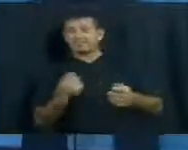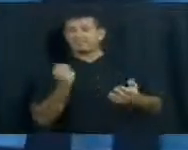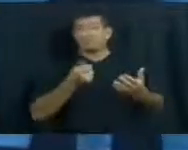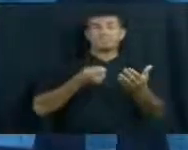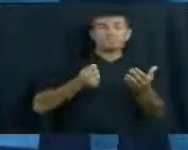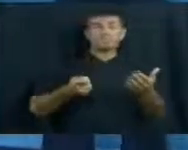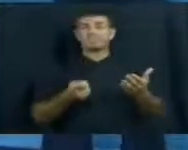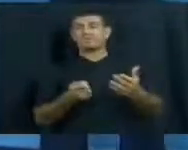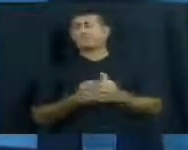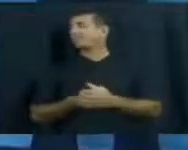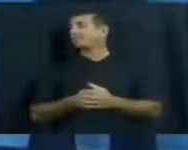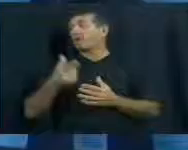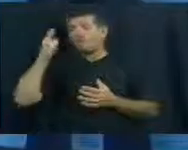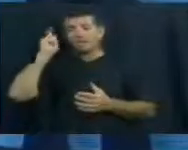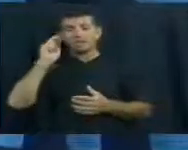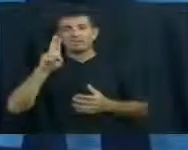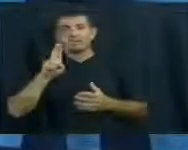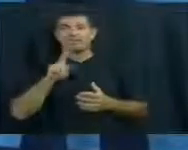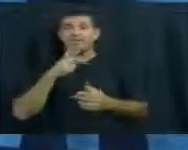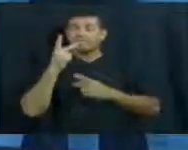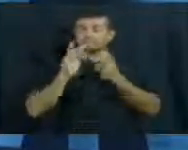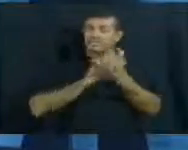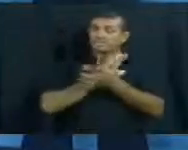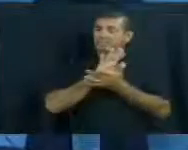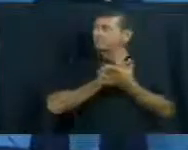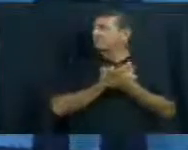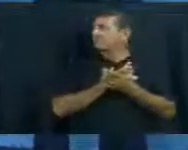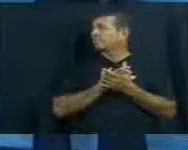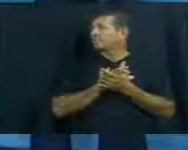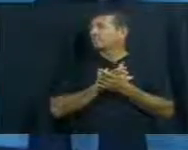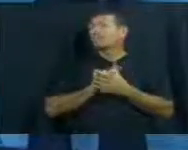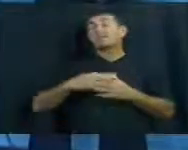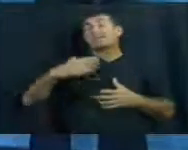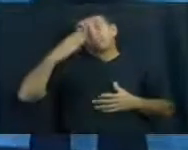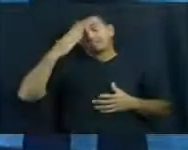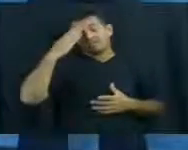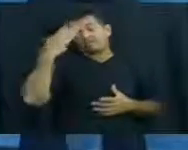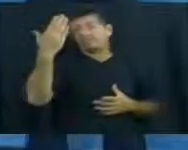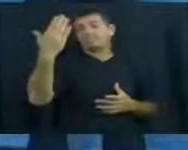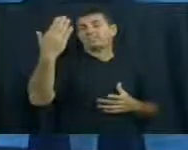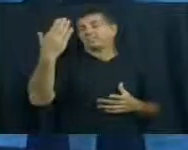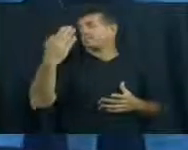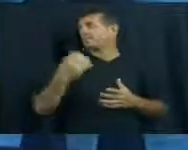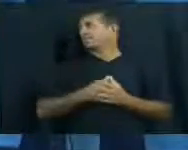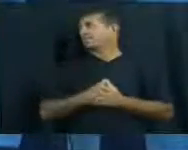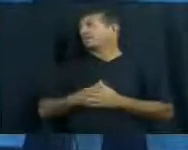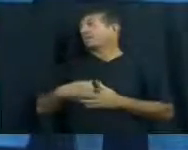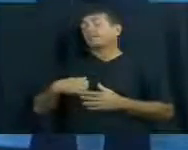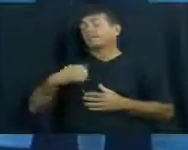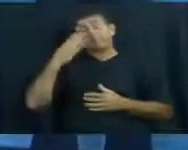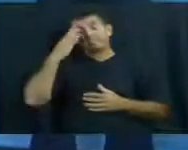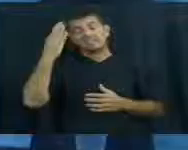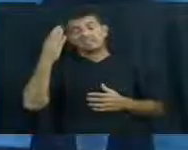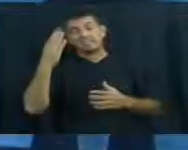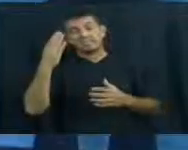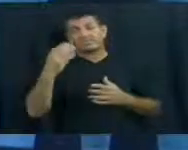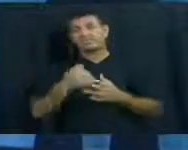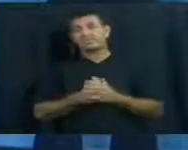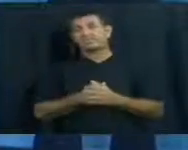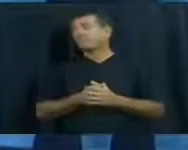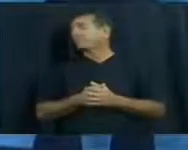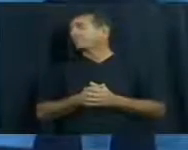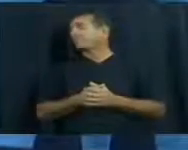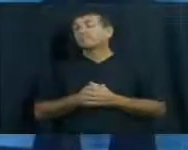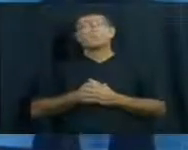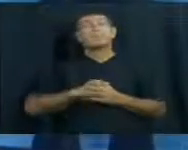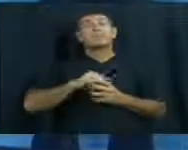nosso prefeito? Antes da gente sambar, como a gente não faz nada sozinho, eu preciso fazer os meus agradecimentos, meu amor. Vamos agradecer, que daqui a pouco tem um lanchinho pra